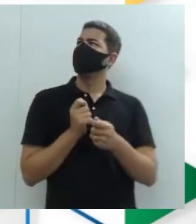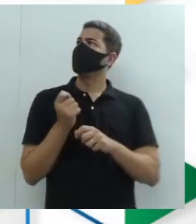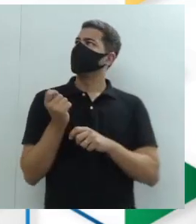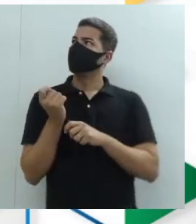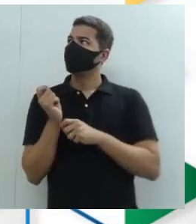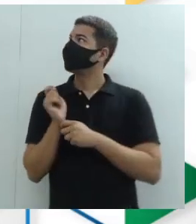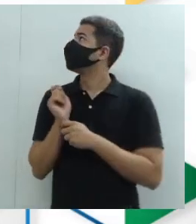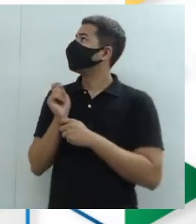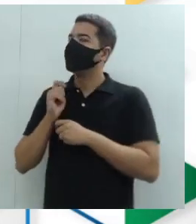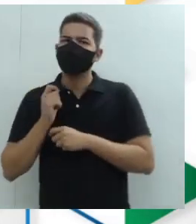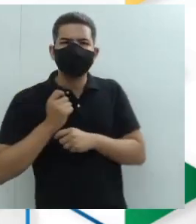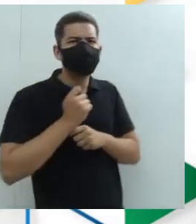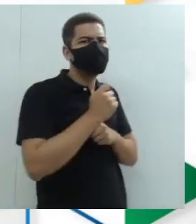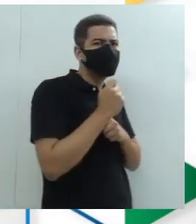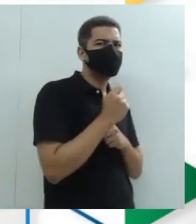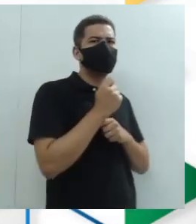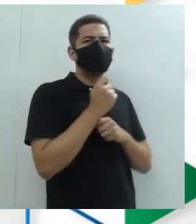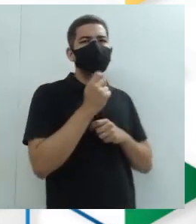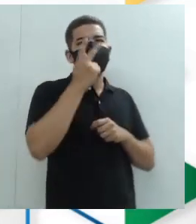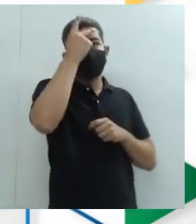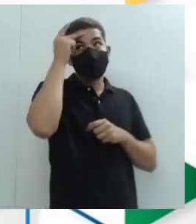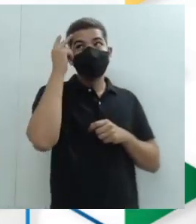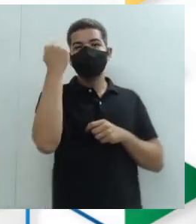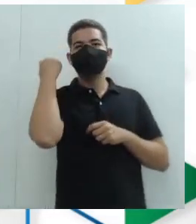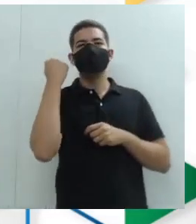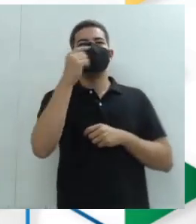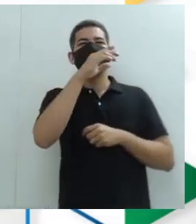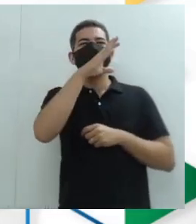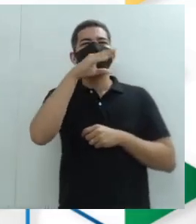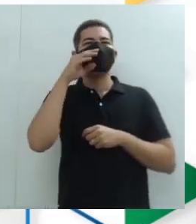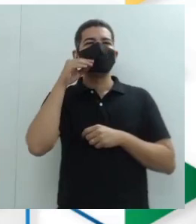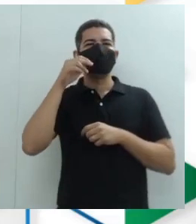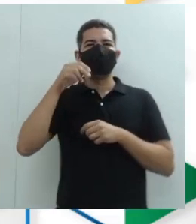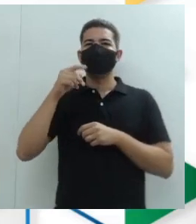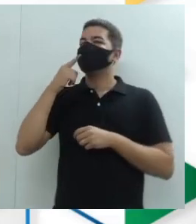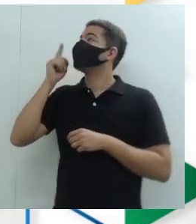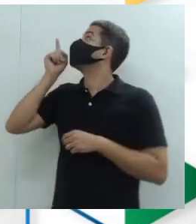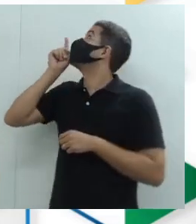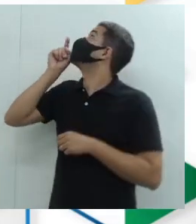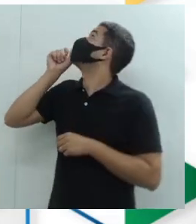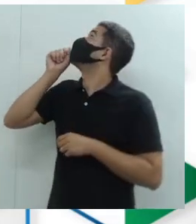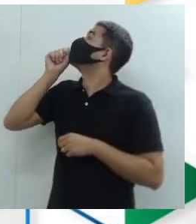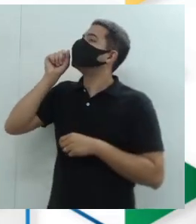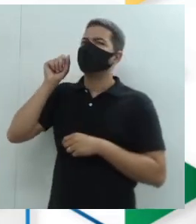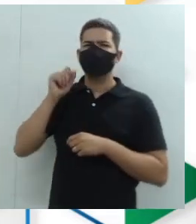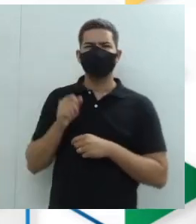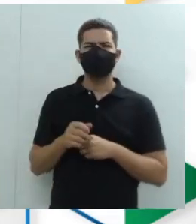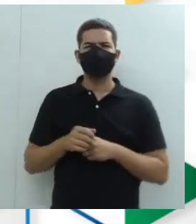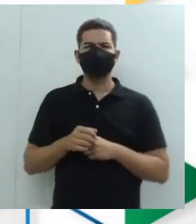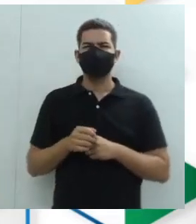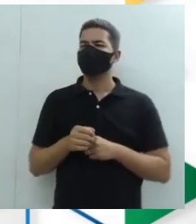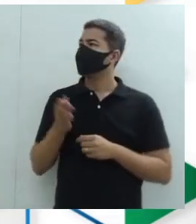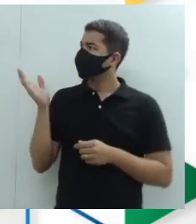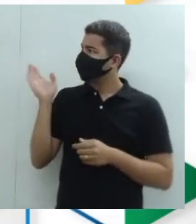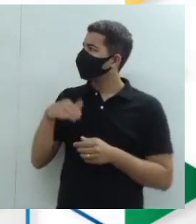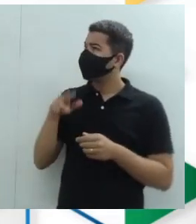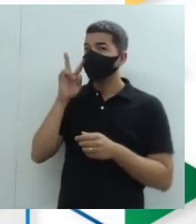umas pernas assim compridas, né? Provavelmente é um adulto. E a criança responde, aproveite para ver